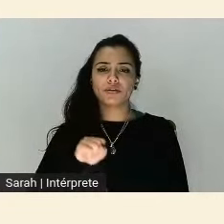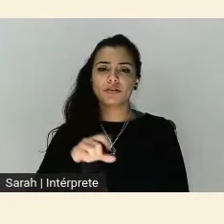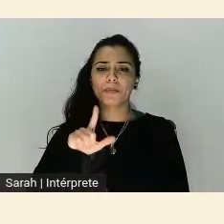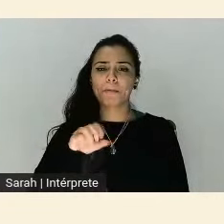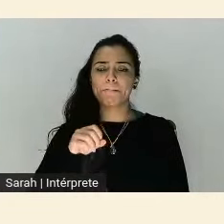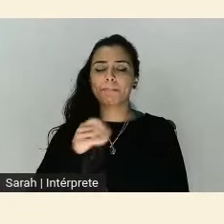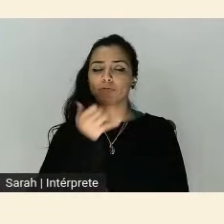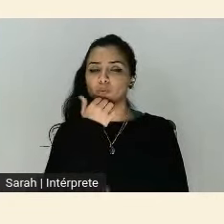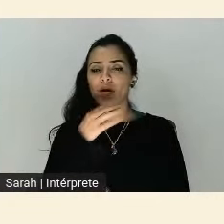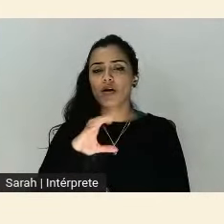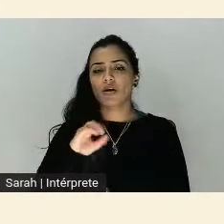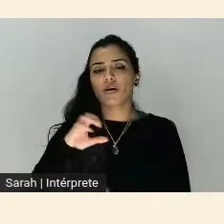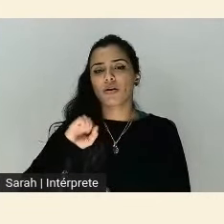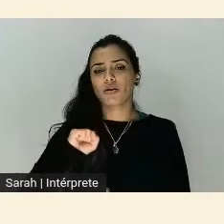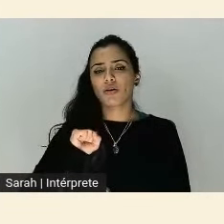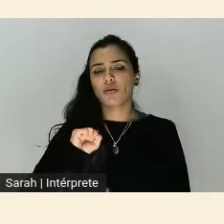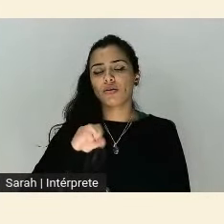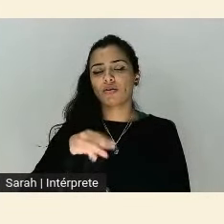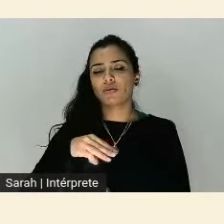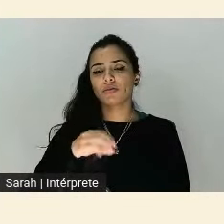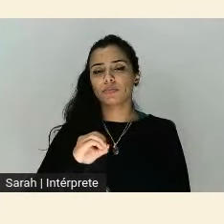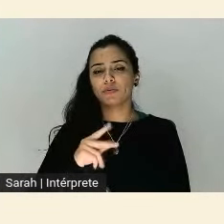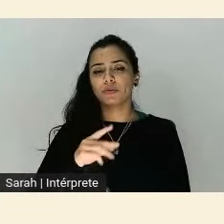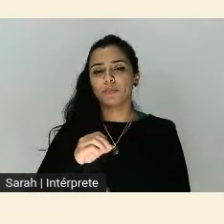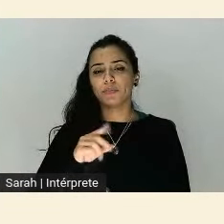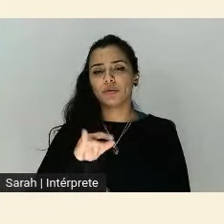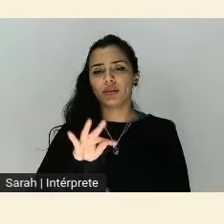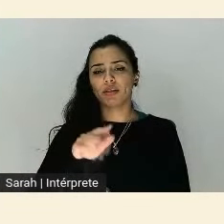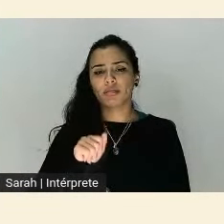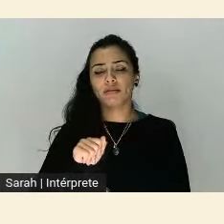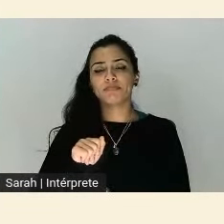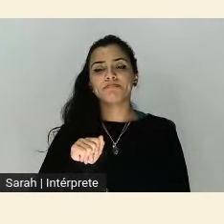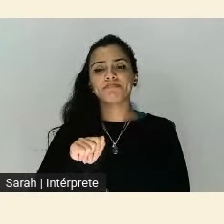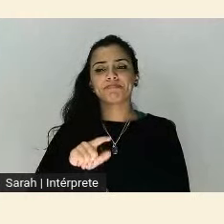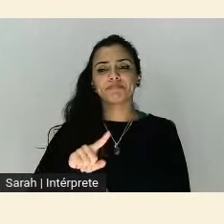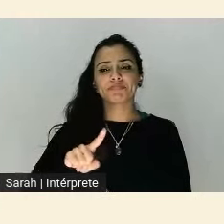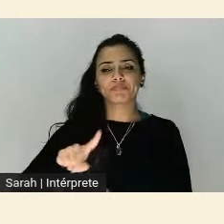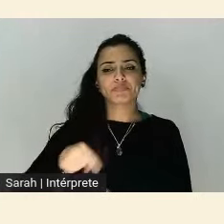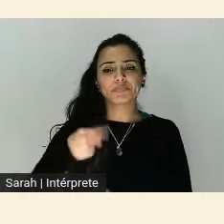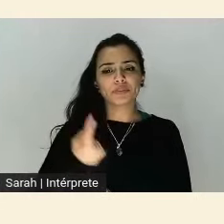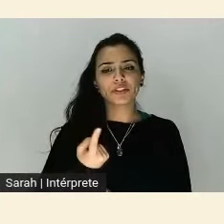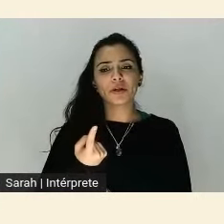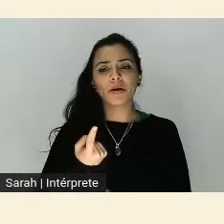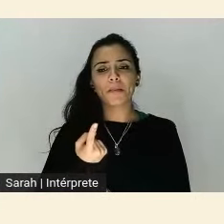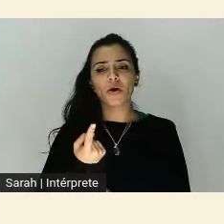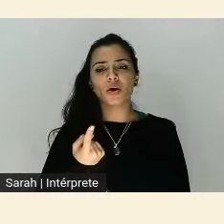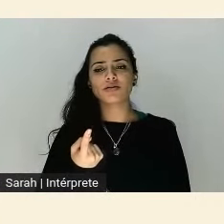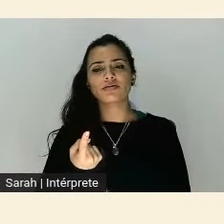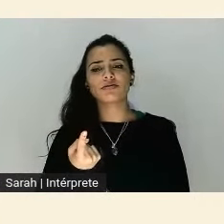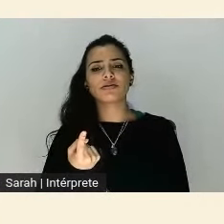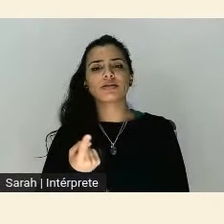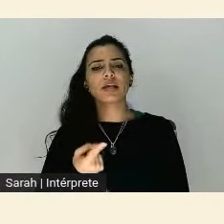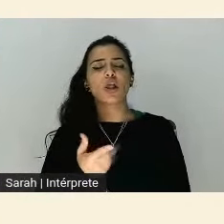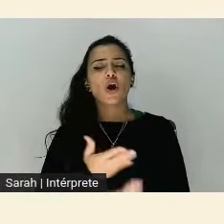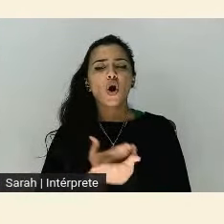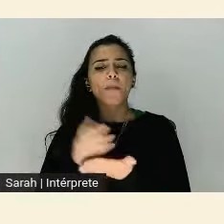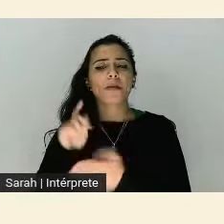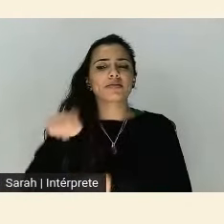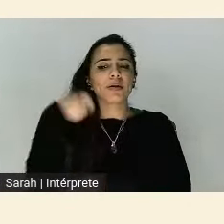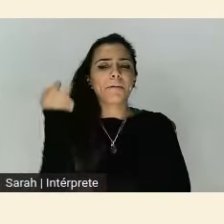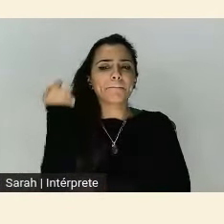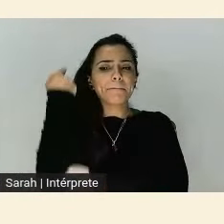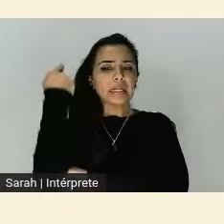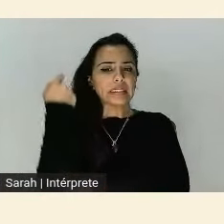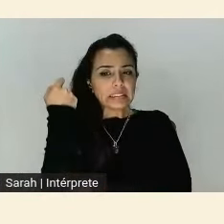né, o Centro Regionalista em 1924, ele começa uma militância que vai,